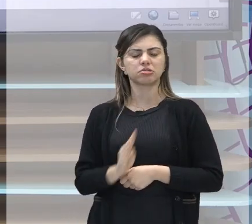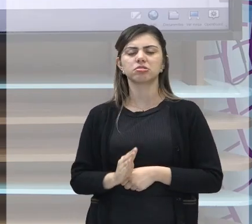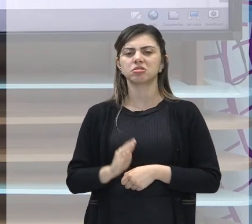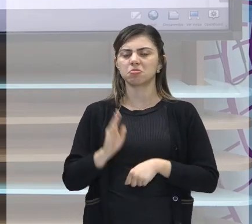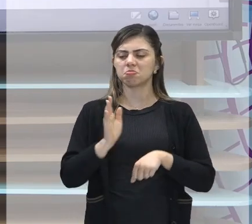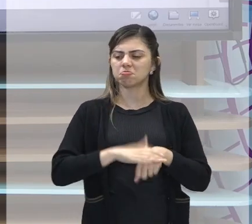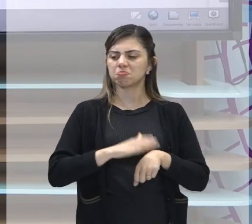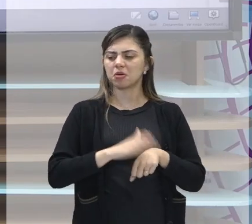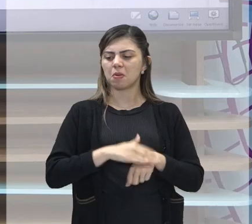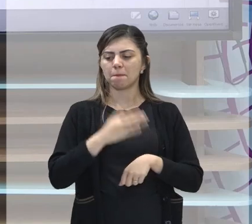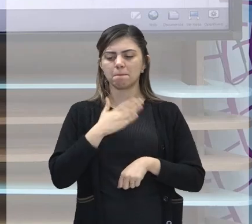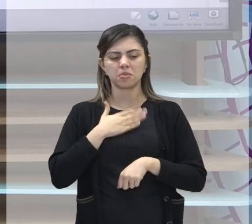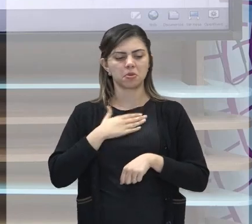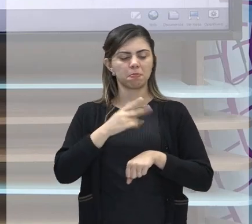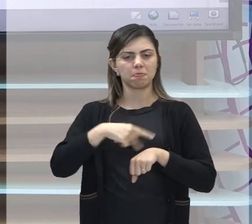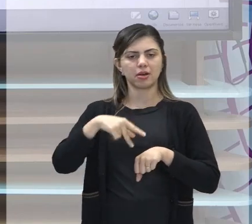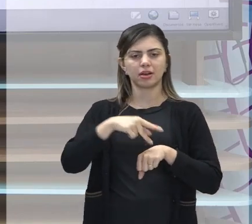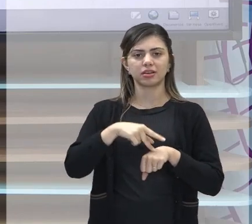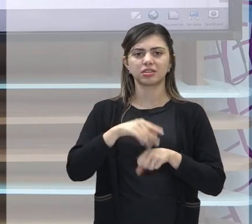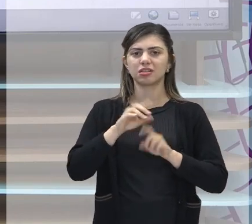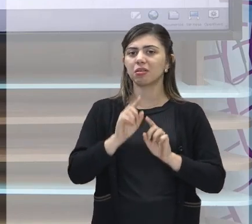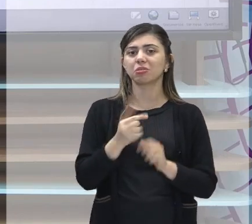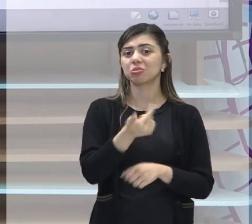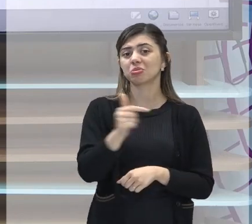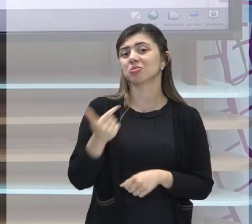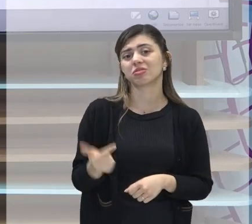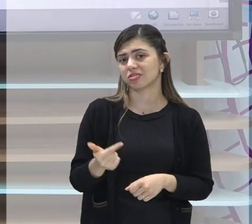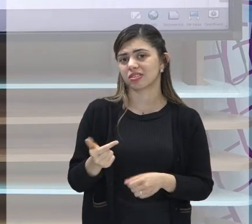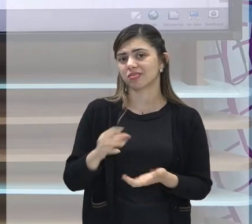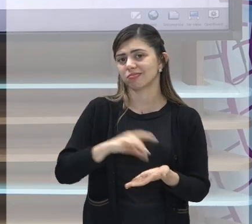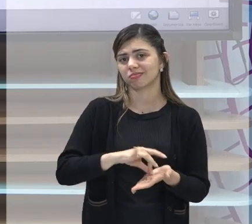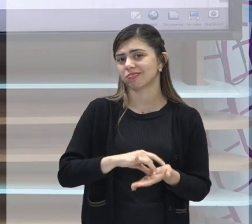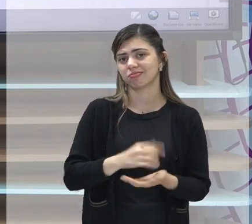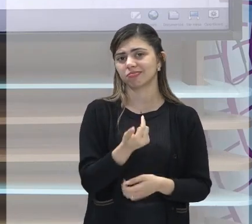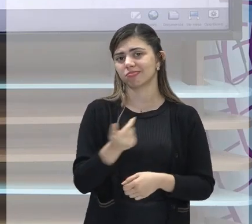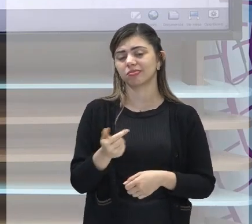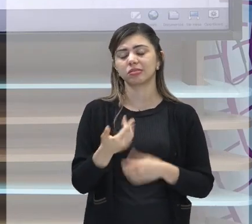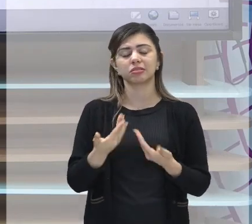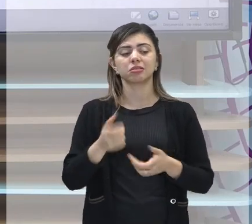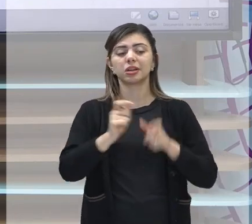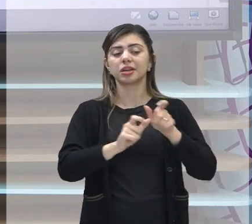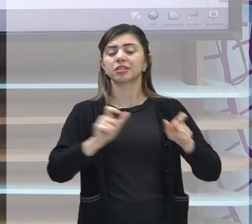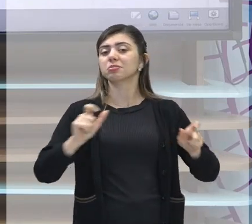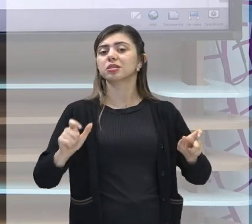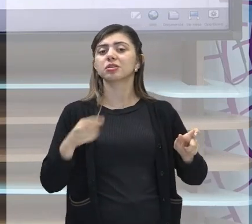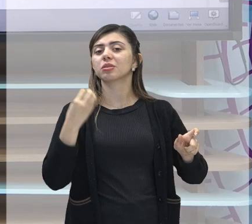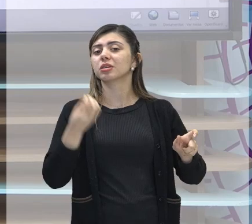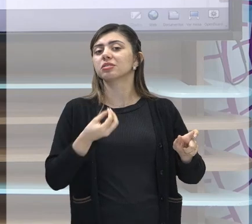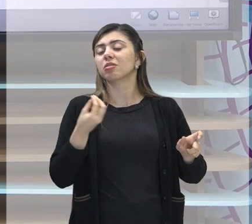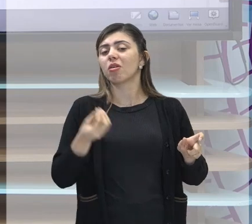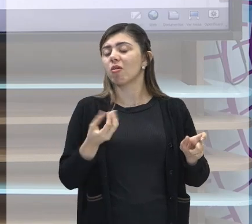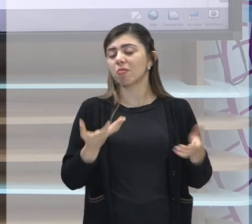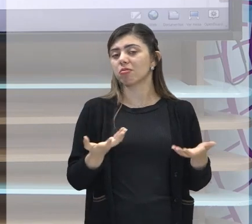minha nação, ele ainda nem existia de fato. As pessoas